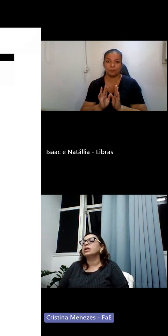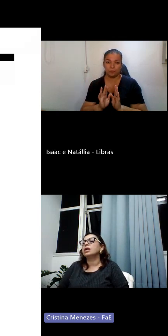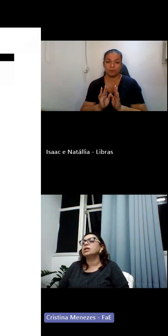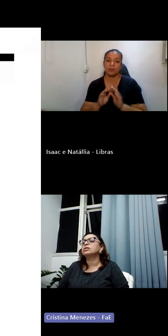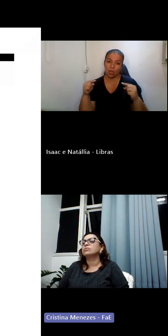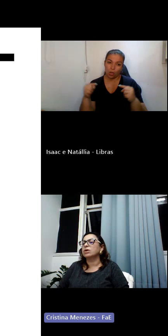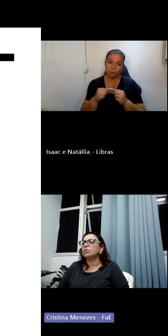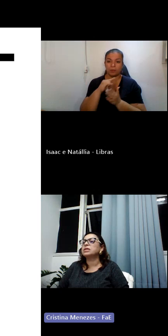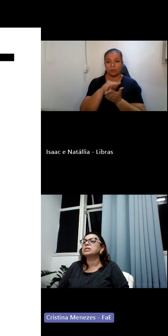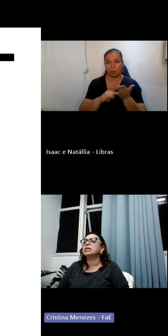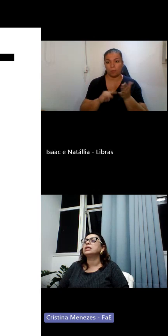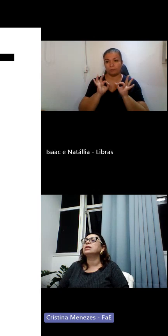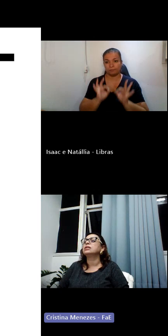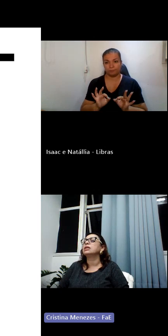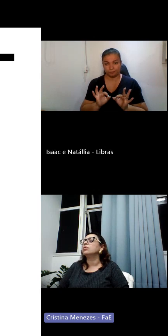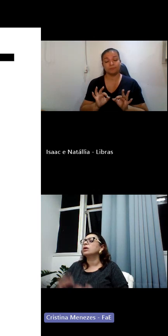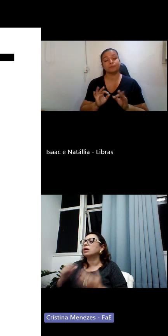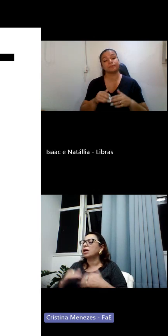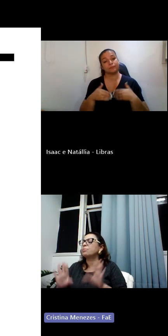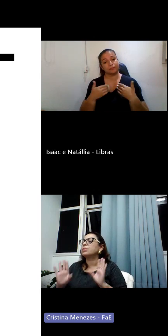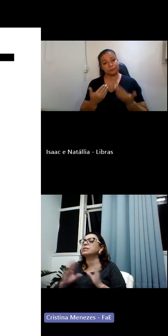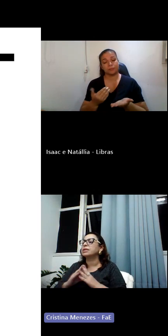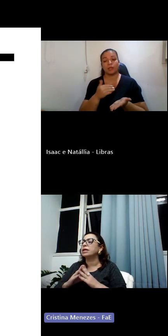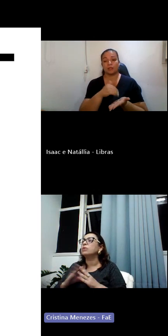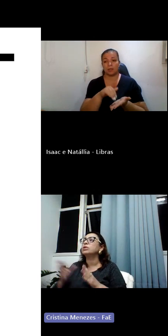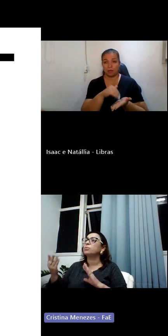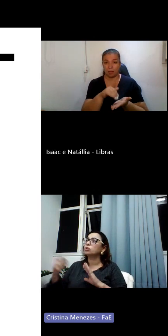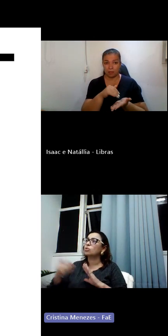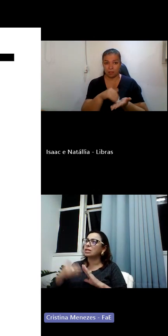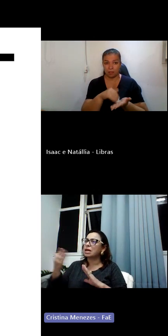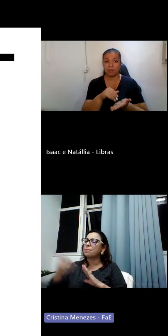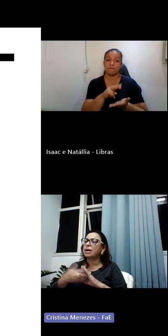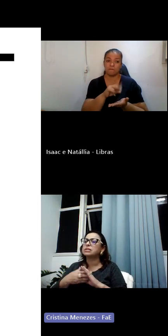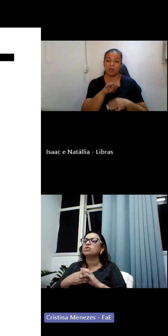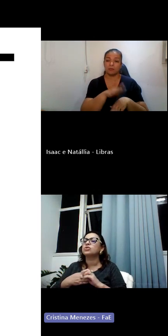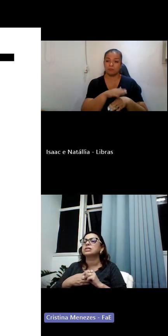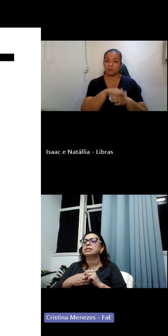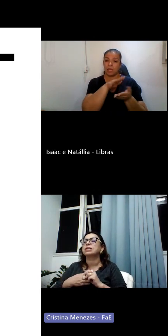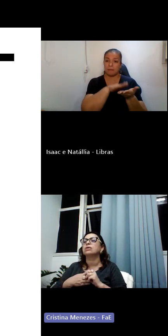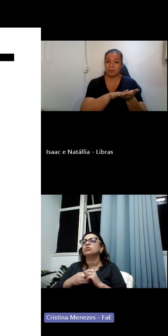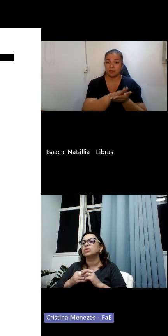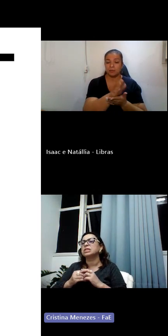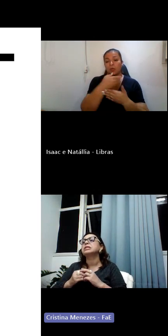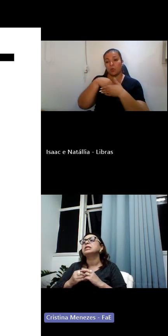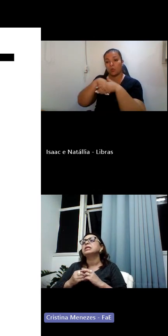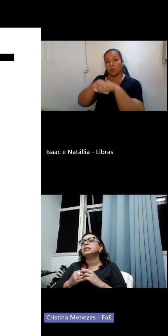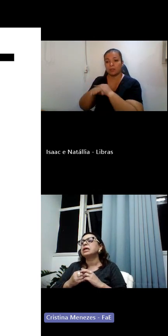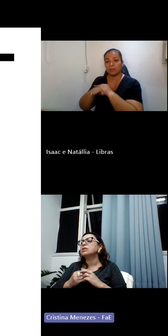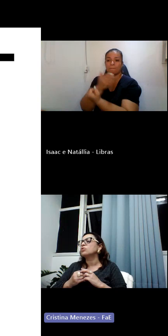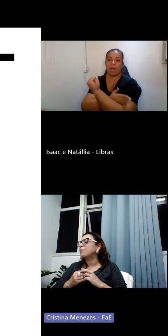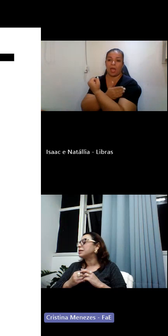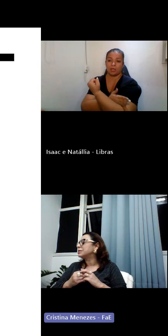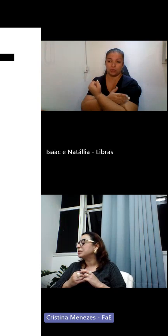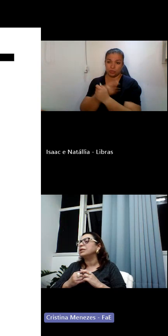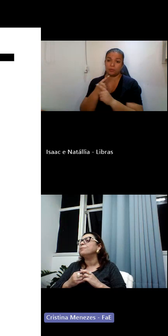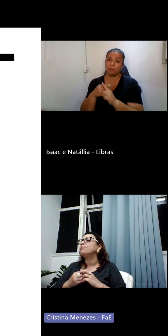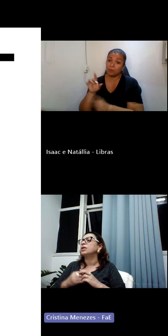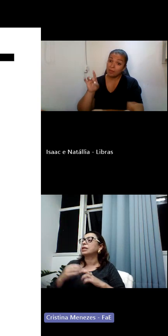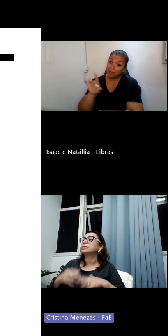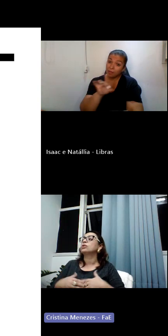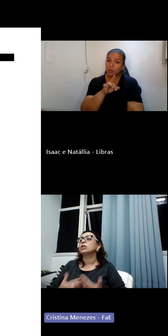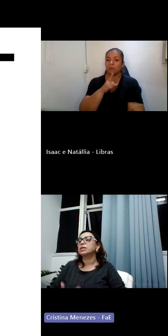E aí eles vão fazer, então, a impressão e depois guardar na pasta de vocês. Cada um de vocês tem a sua pasta